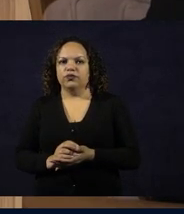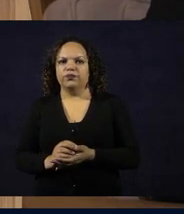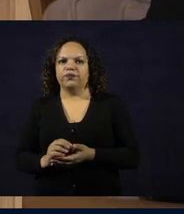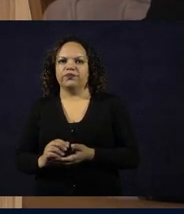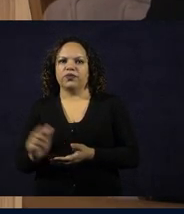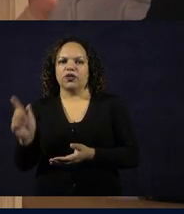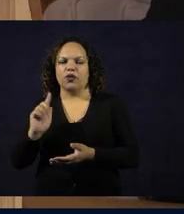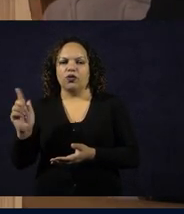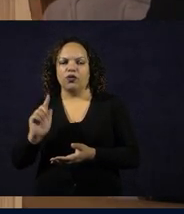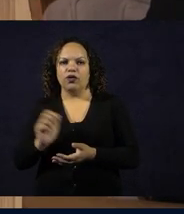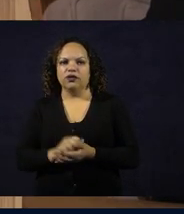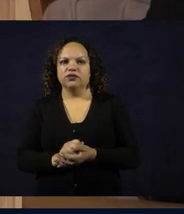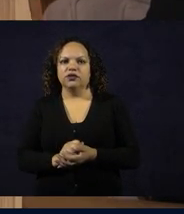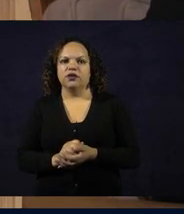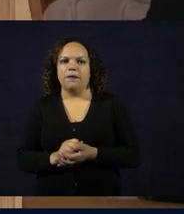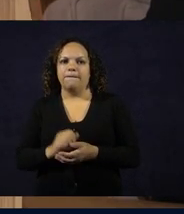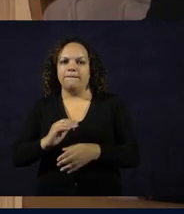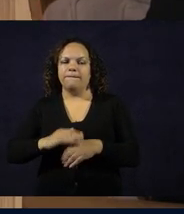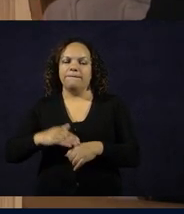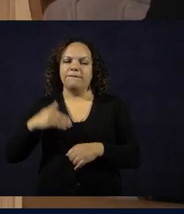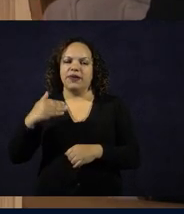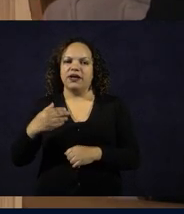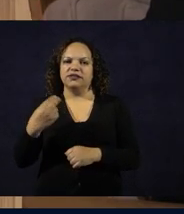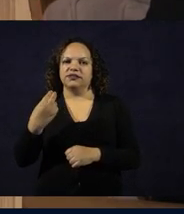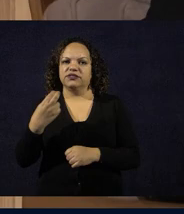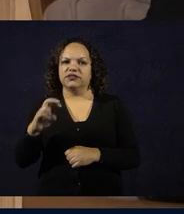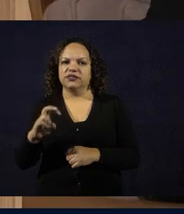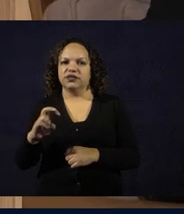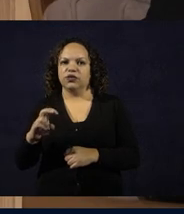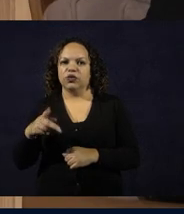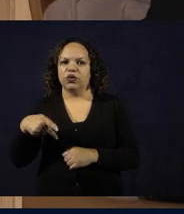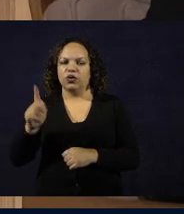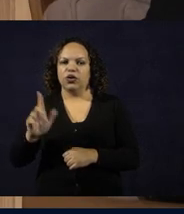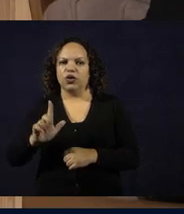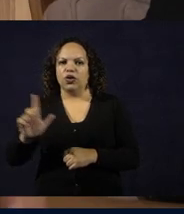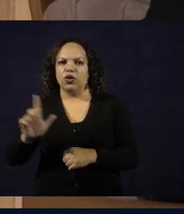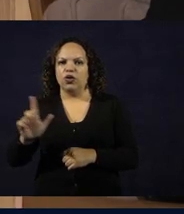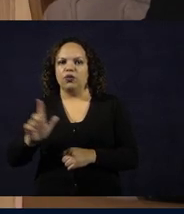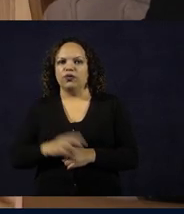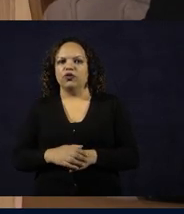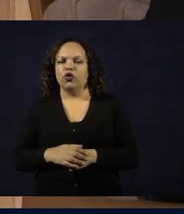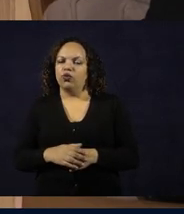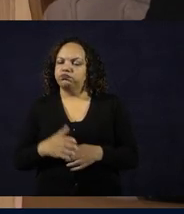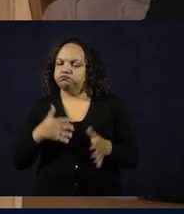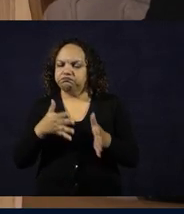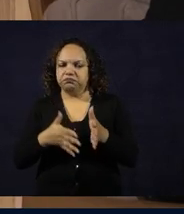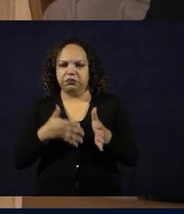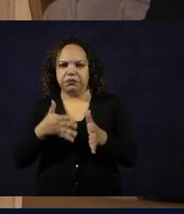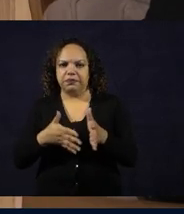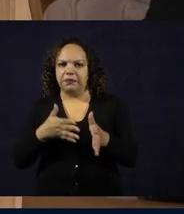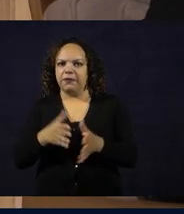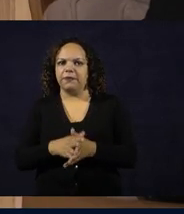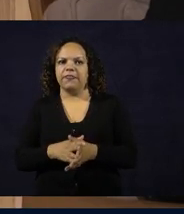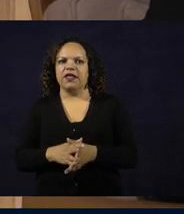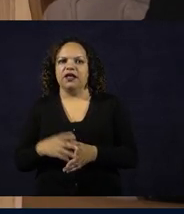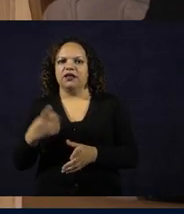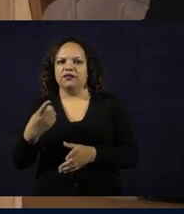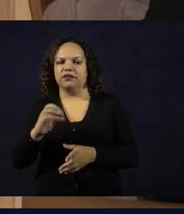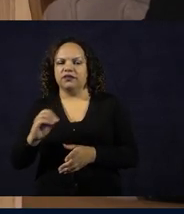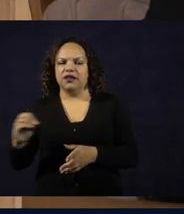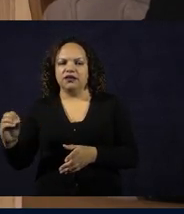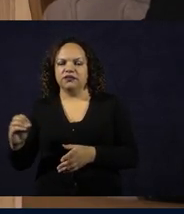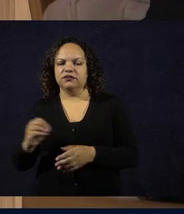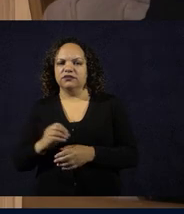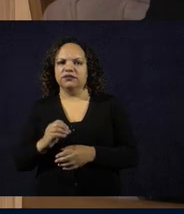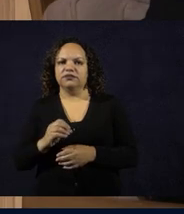da construção de mais de 5 mil km de asfalto hoje essa malha interna do Mato Grosso já são mais de 10 mil quilômetros